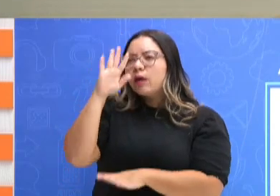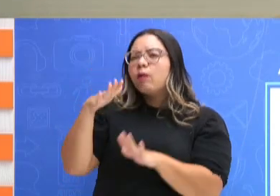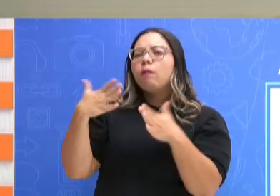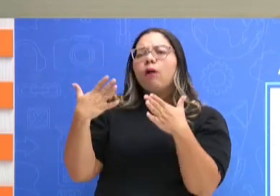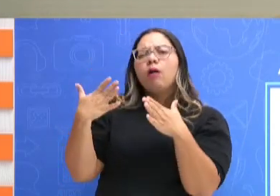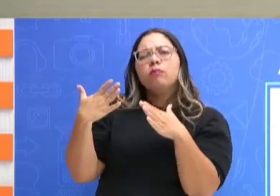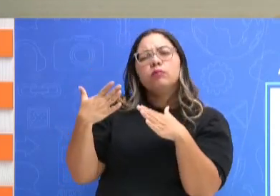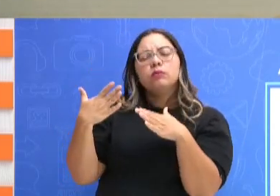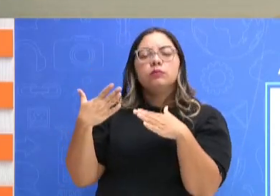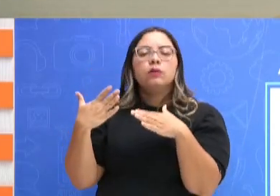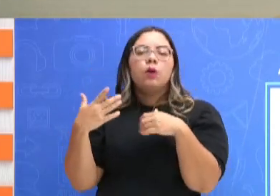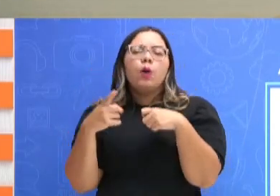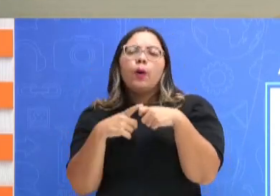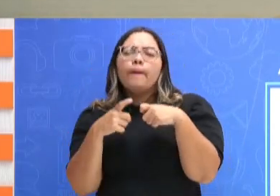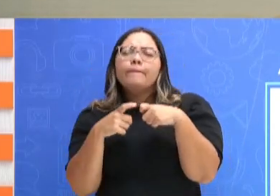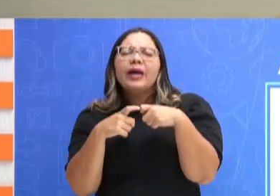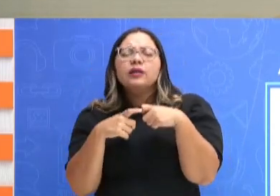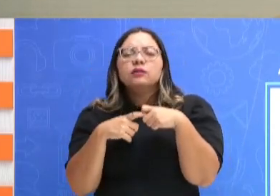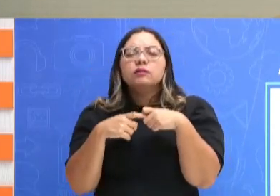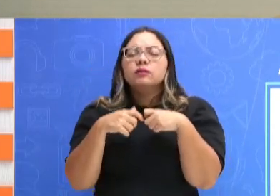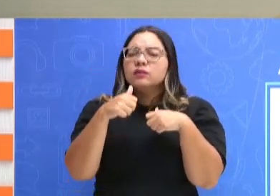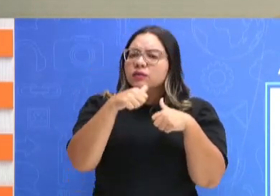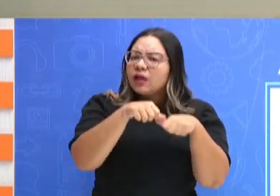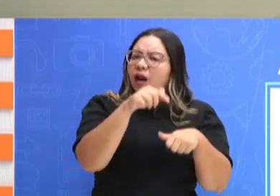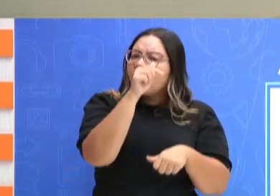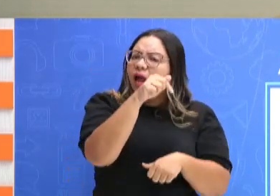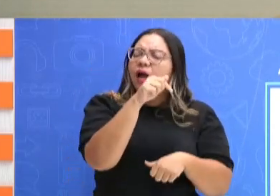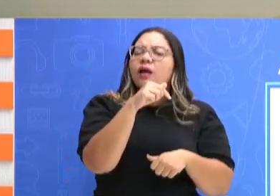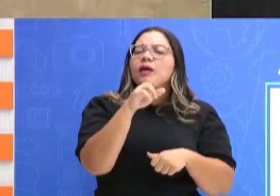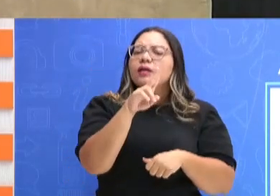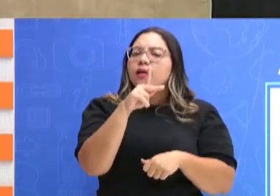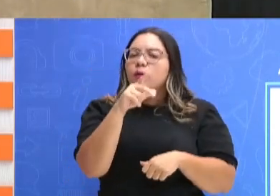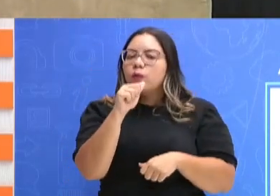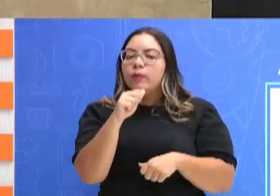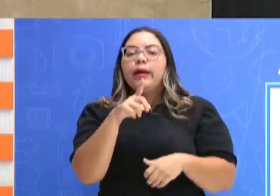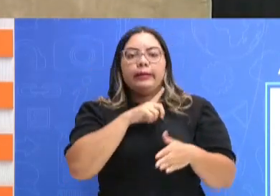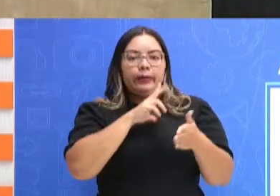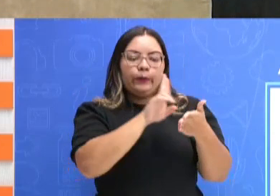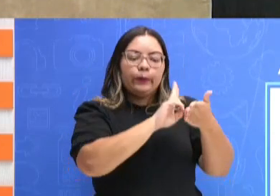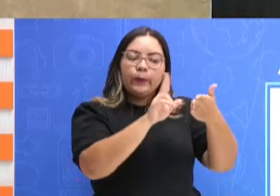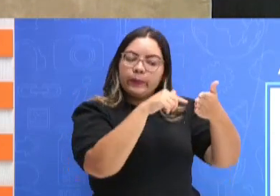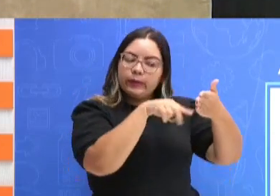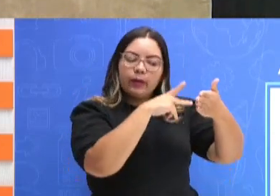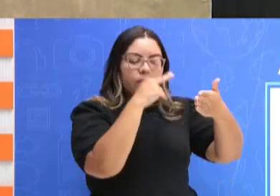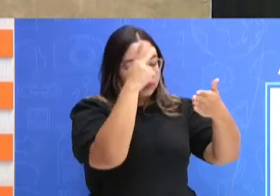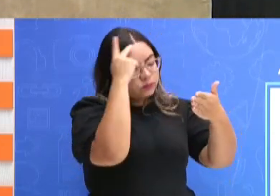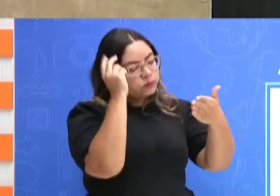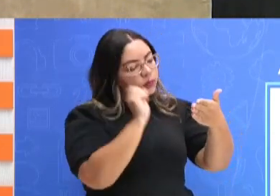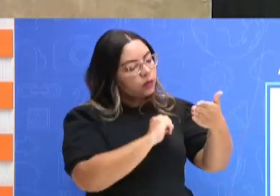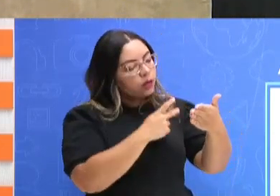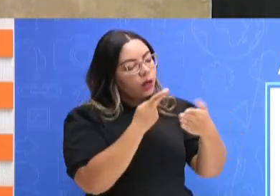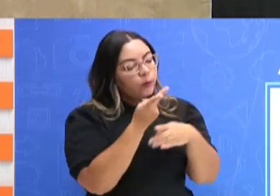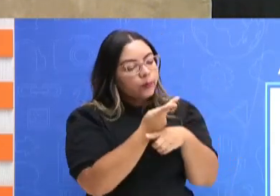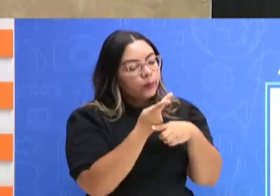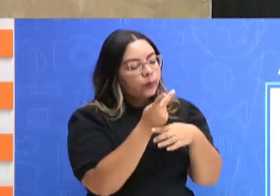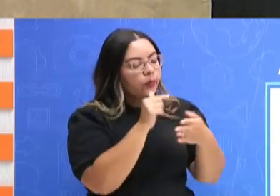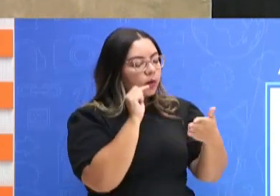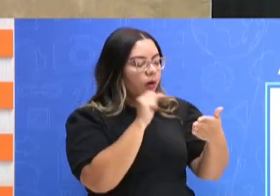está na UPA, você vai ter lá... Com o nome do profissional? Está aqui tudo, o nome do profissional, horário, tá, o nome do profissional. Você vai procurar e